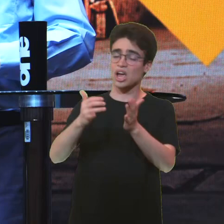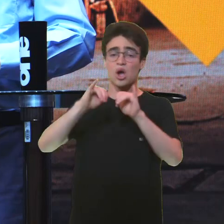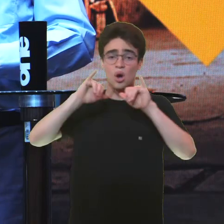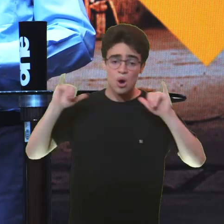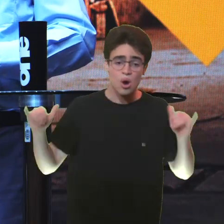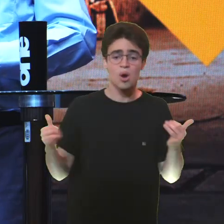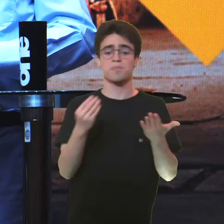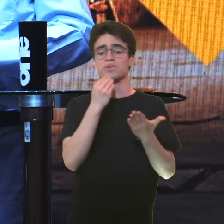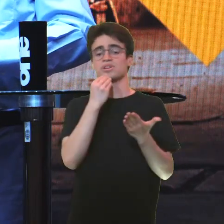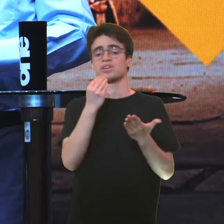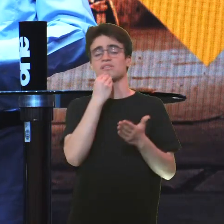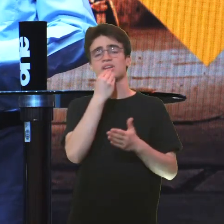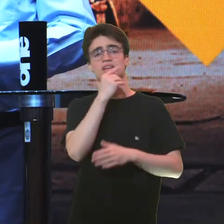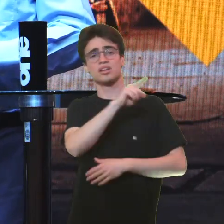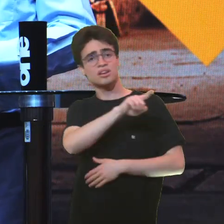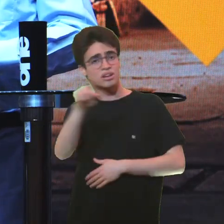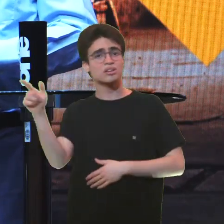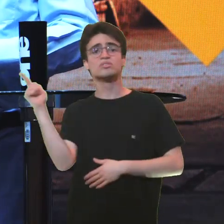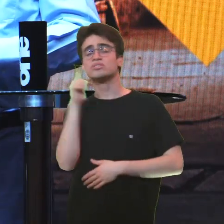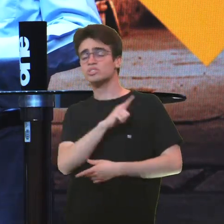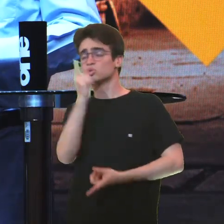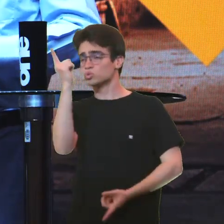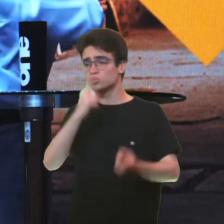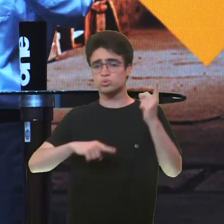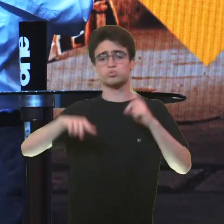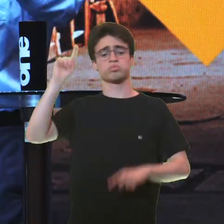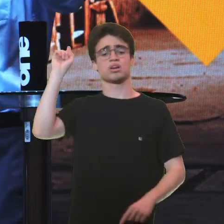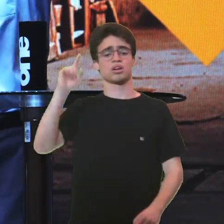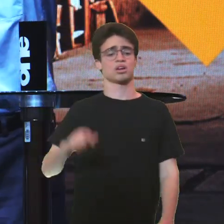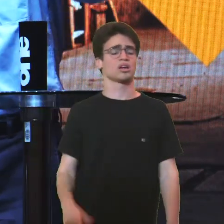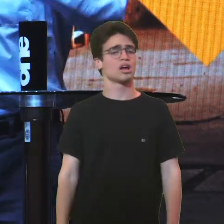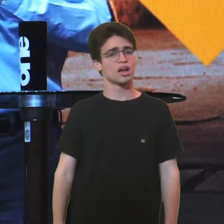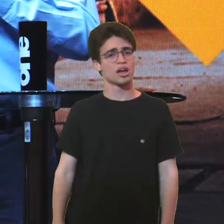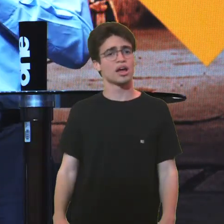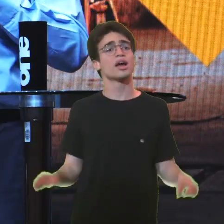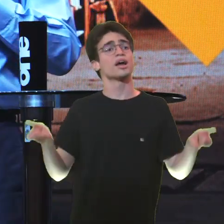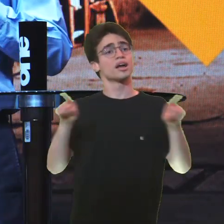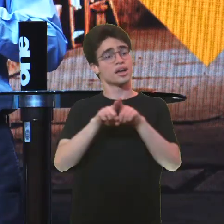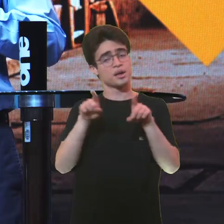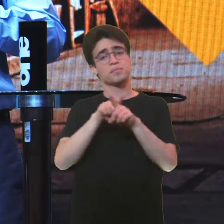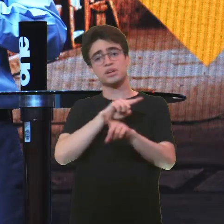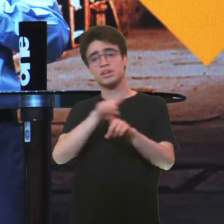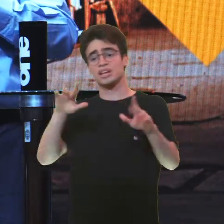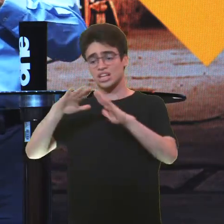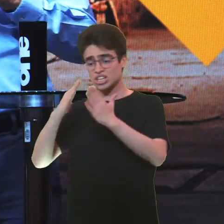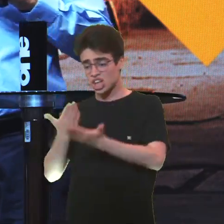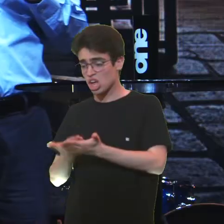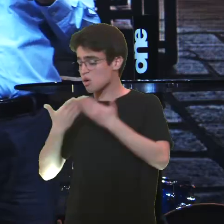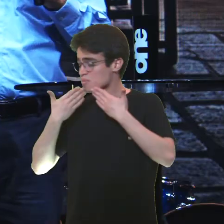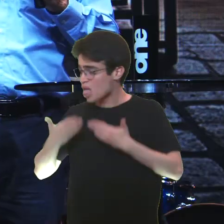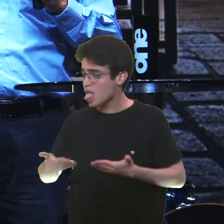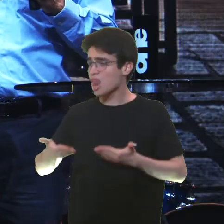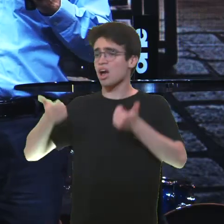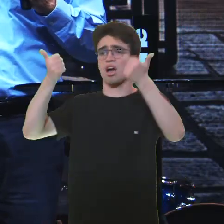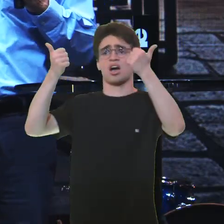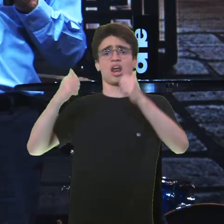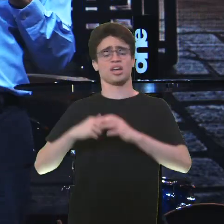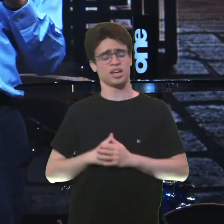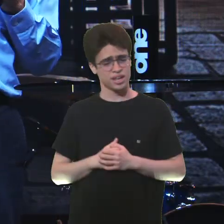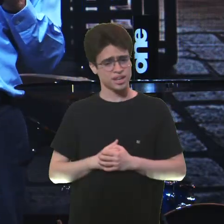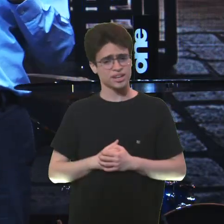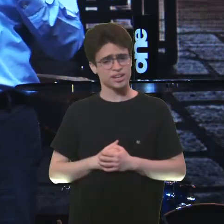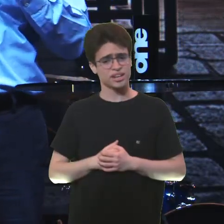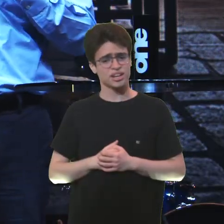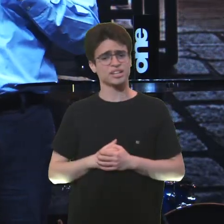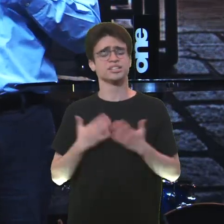superación, dar-lhes oportunidades de superação. que quiere darles mejores escuelas, Que Ele quer lhes dar melhores escolas.